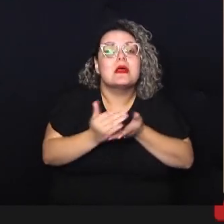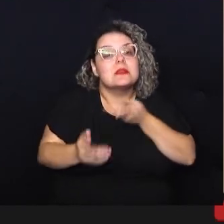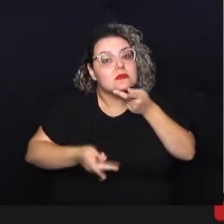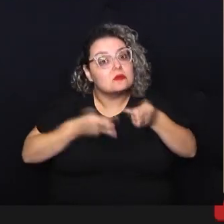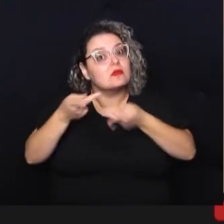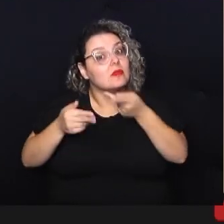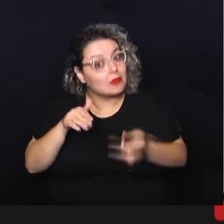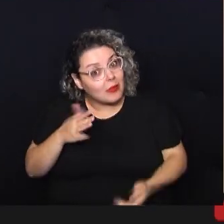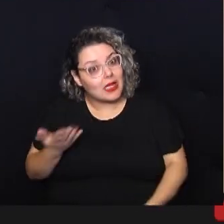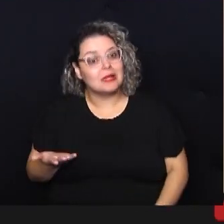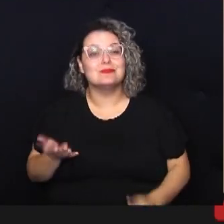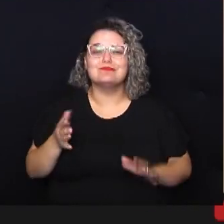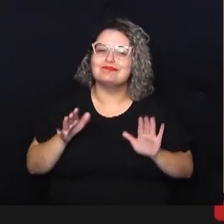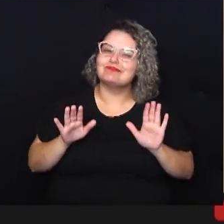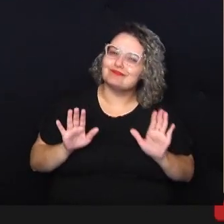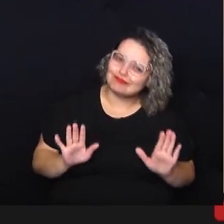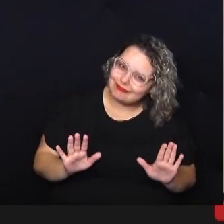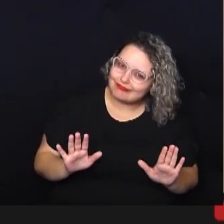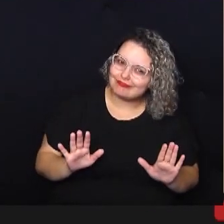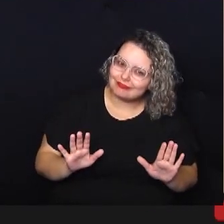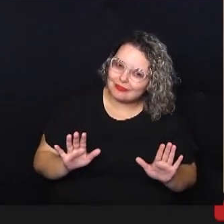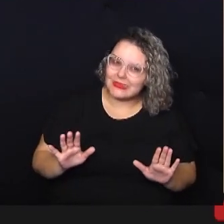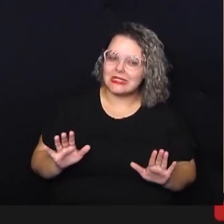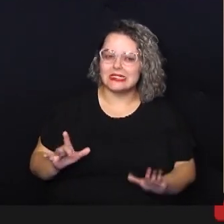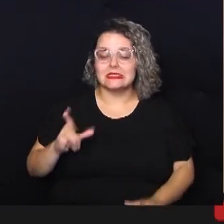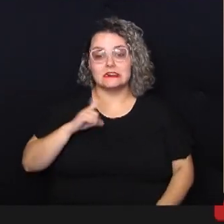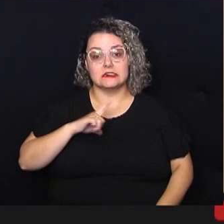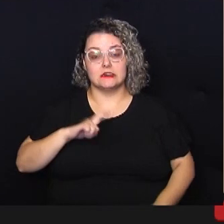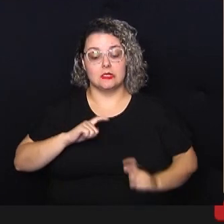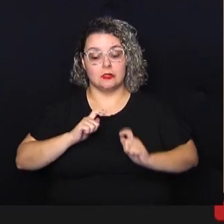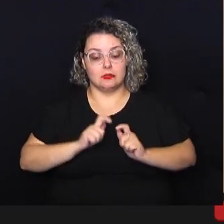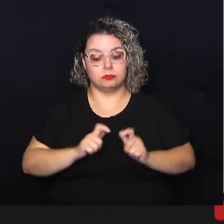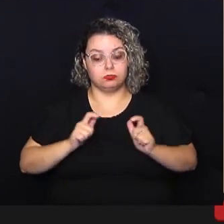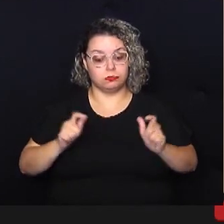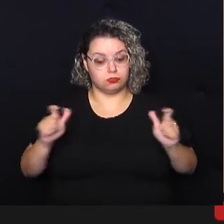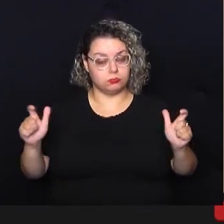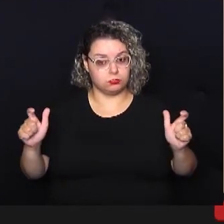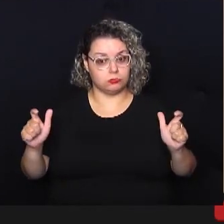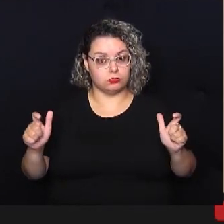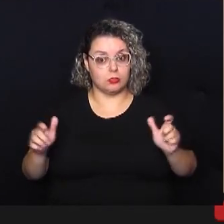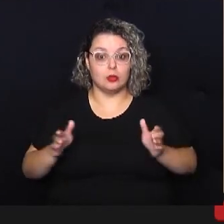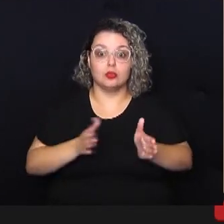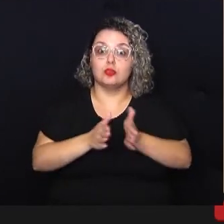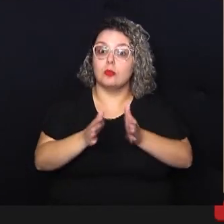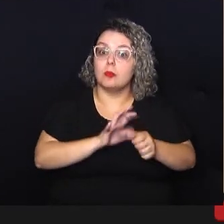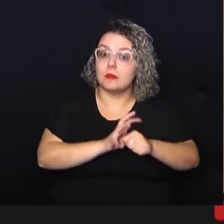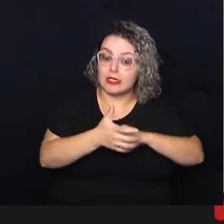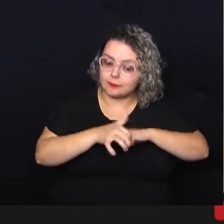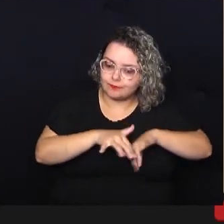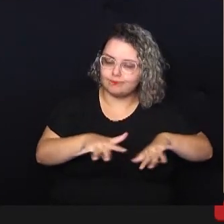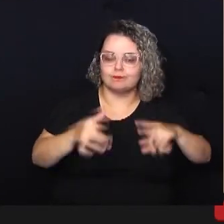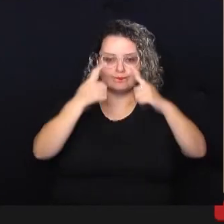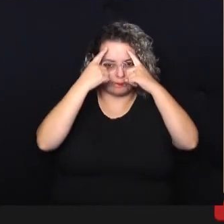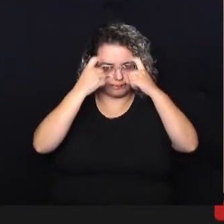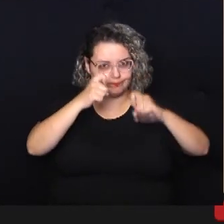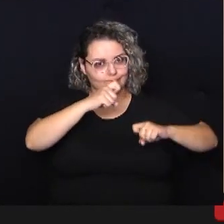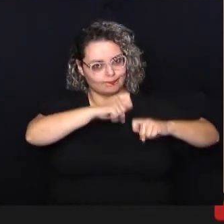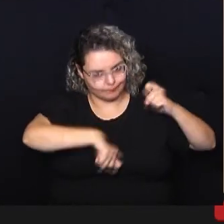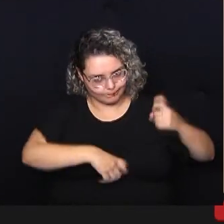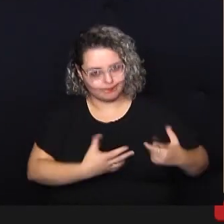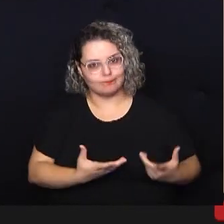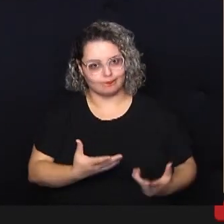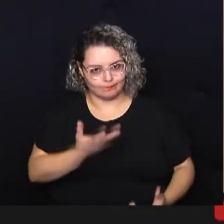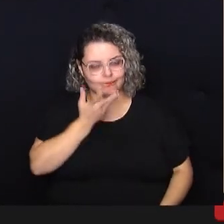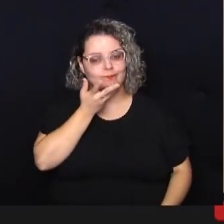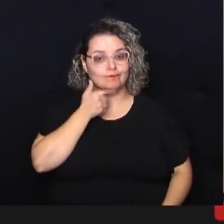né? Mas a gente teve um aumento muito significativo durante a pandemia, nos casos de violência sexual infantil,